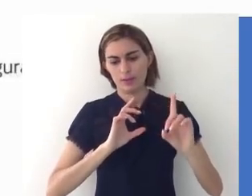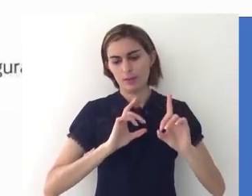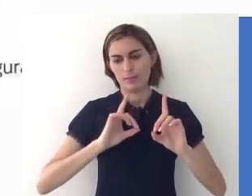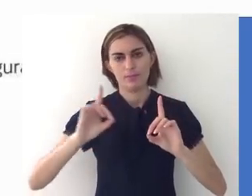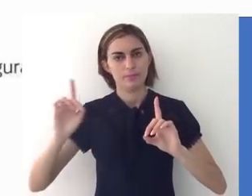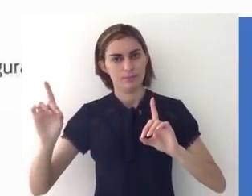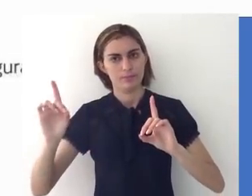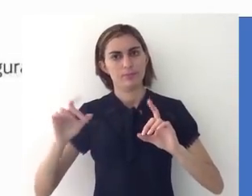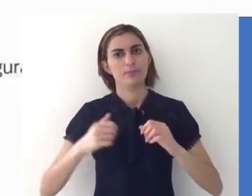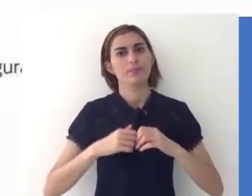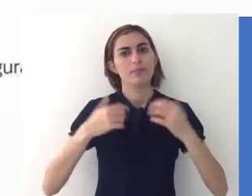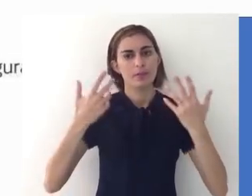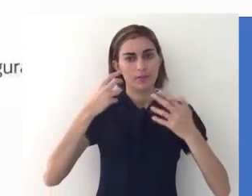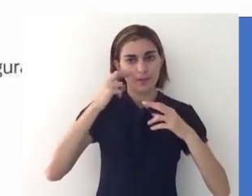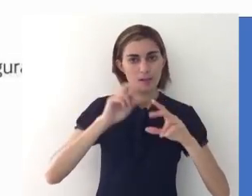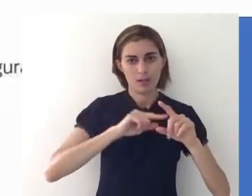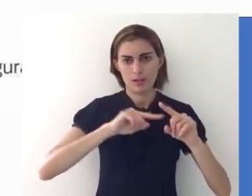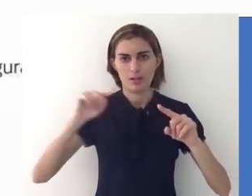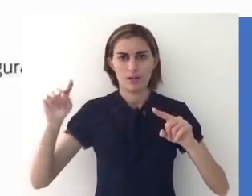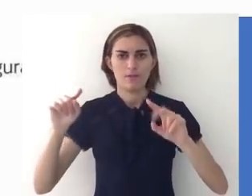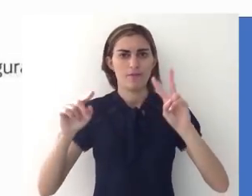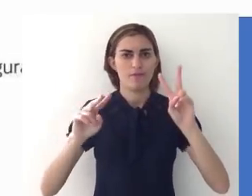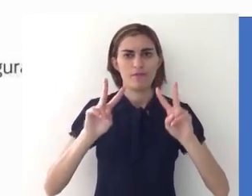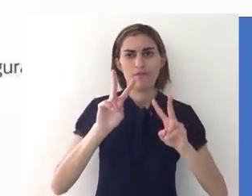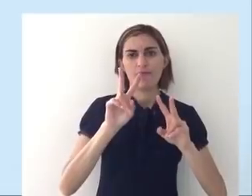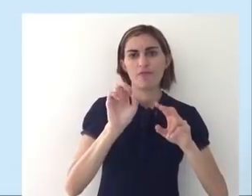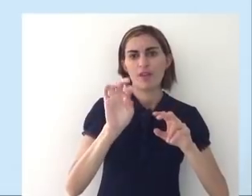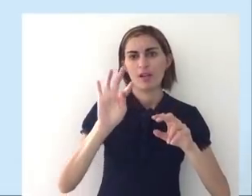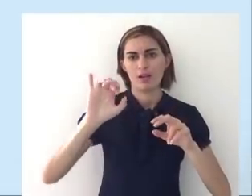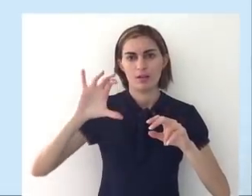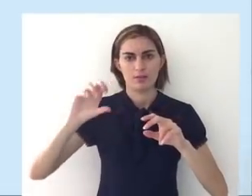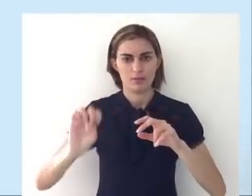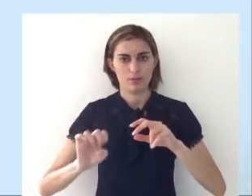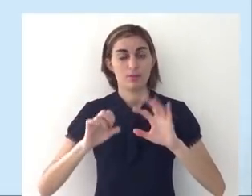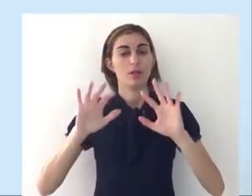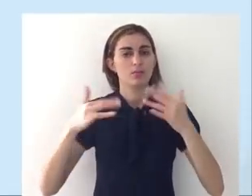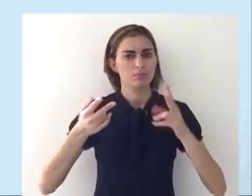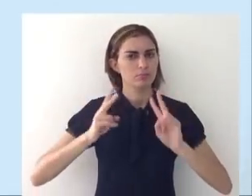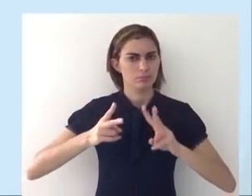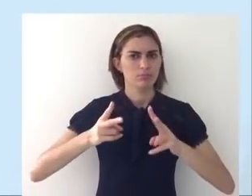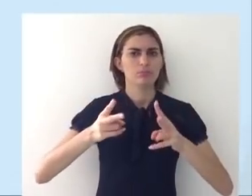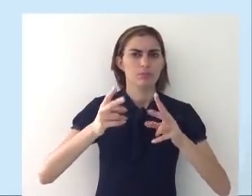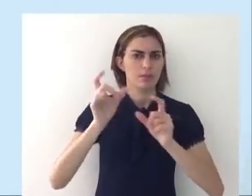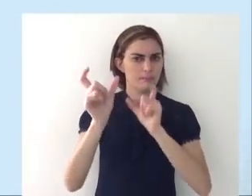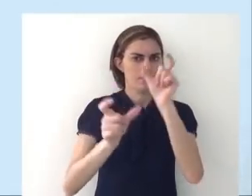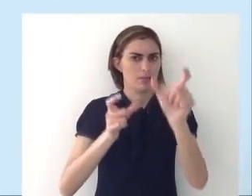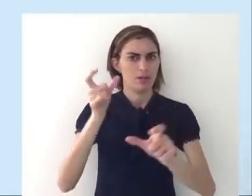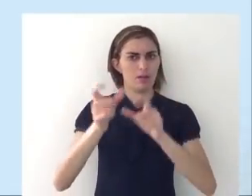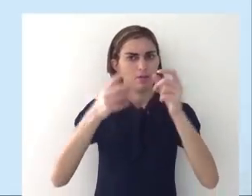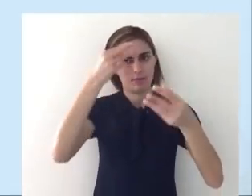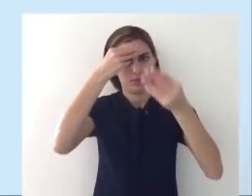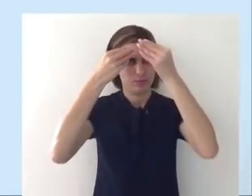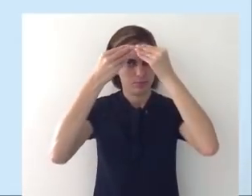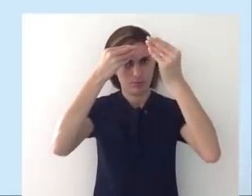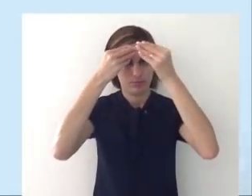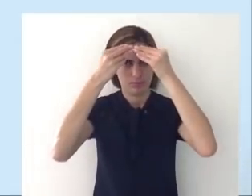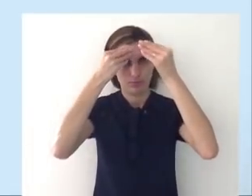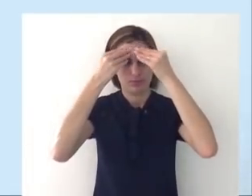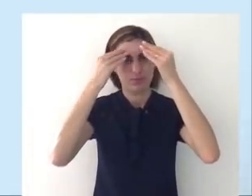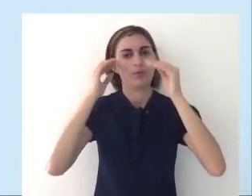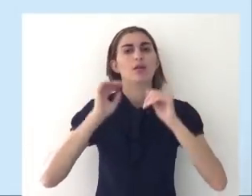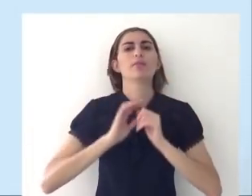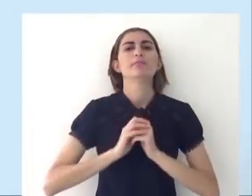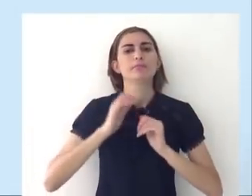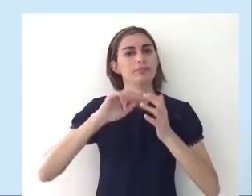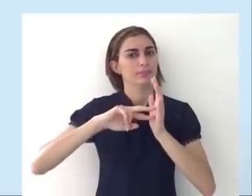quadriláteros, que a gente vai usar esses nomes, tá bom? A gente vai usar vértice, lado, diagonais. Então, mantém essas